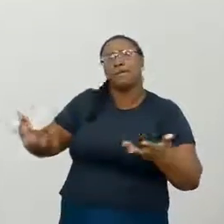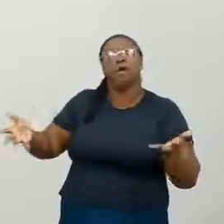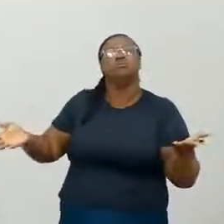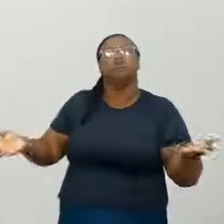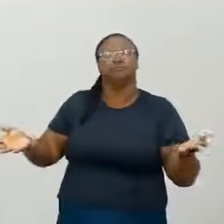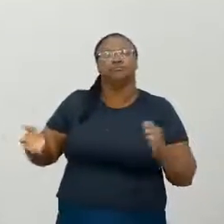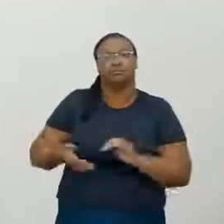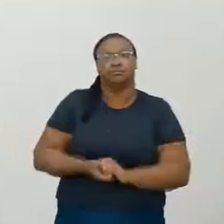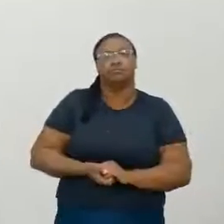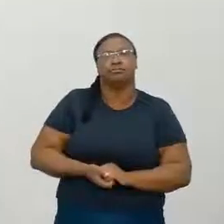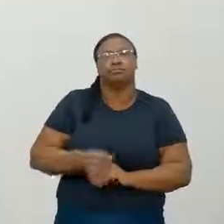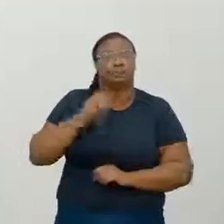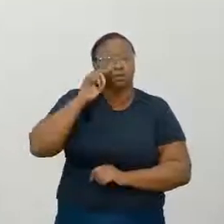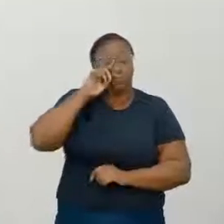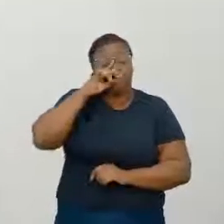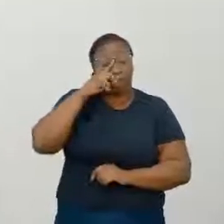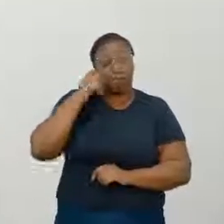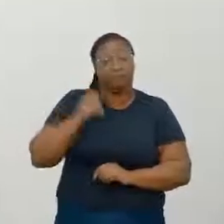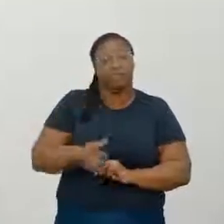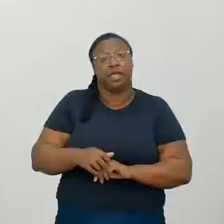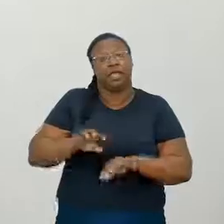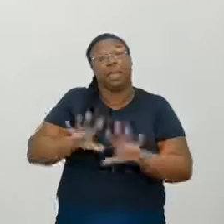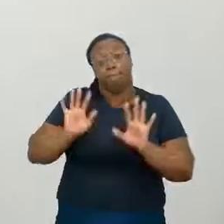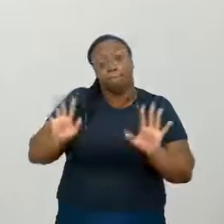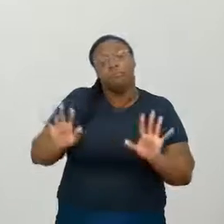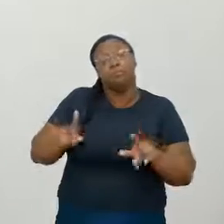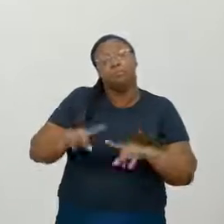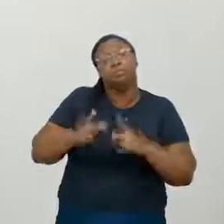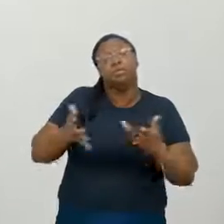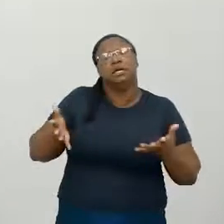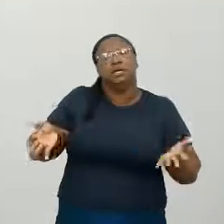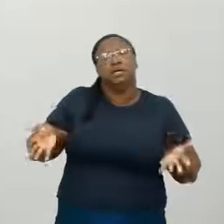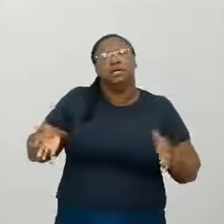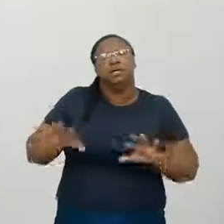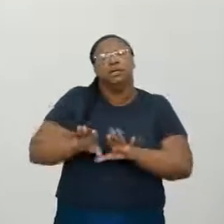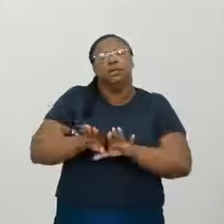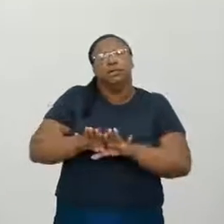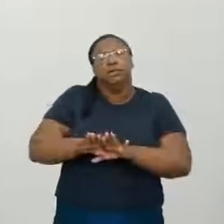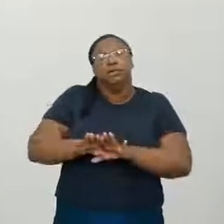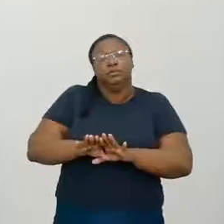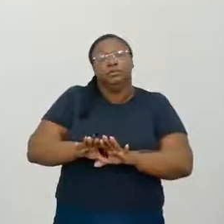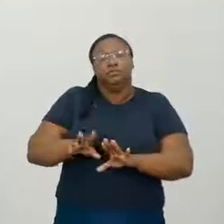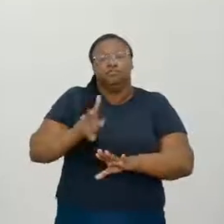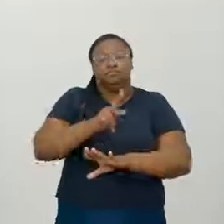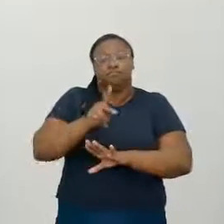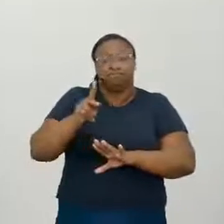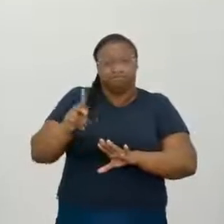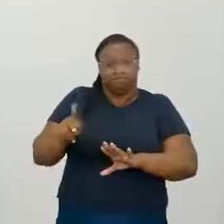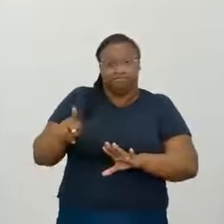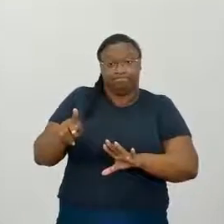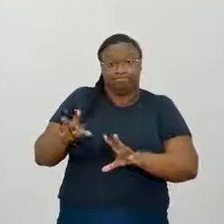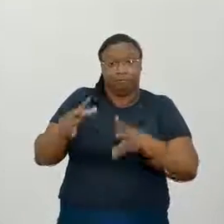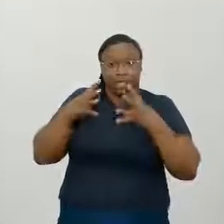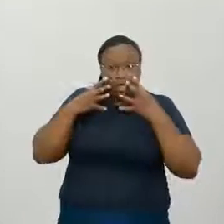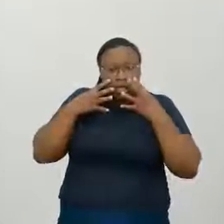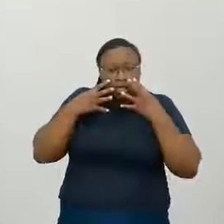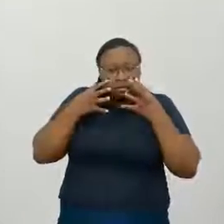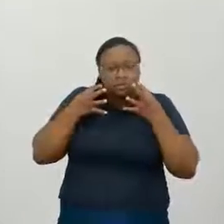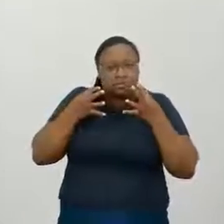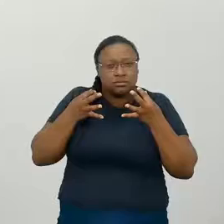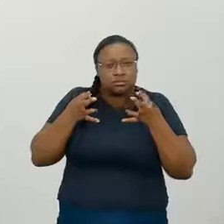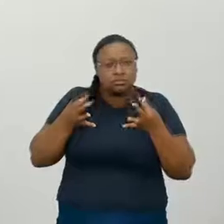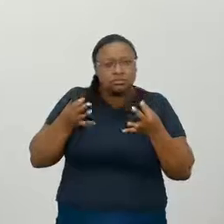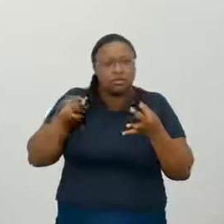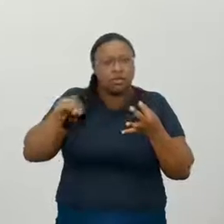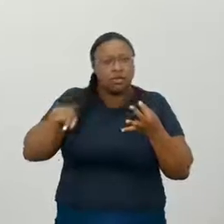a gente escuta um podcast, né, mas também do professor, né, ouvir muito atentamente a fala, né, do